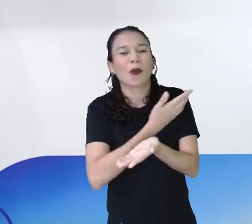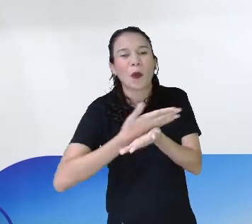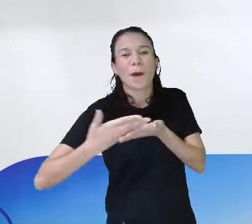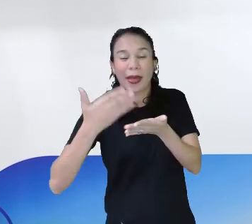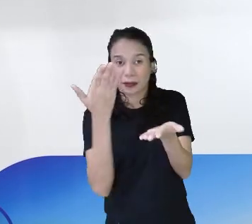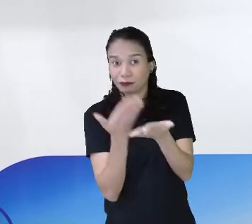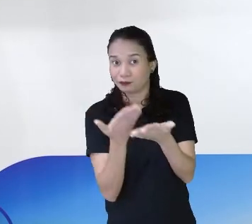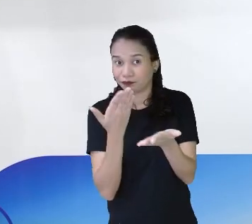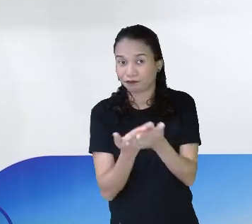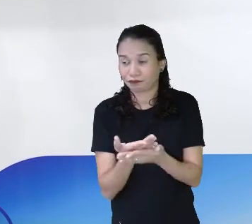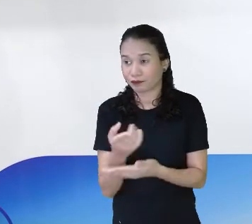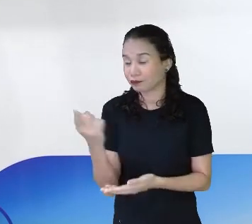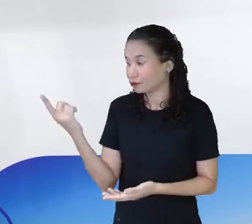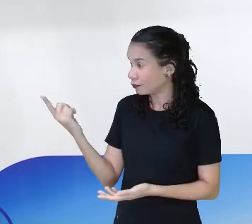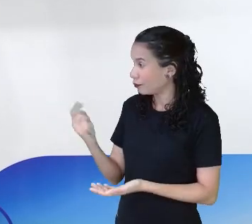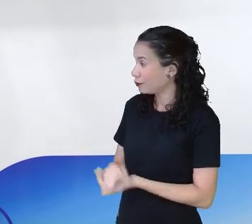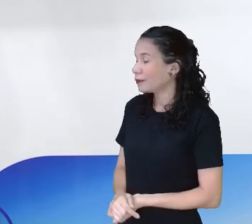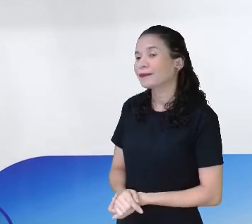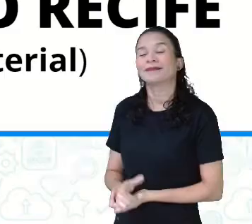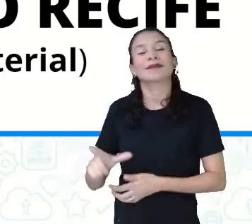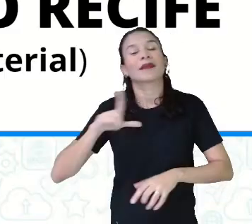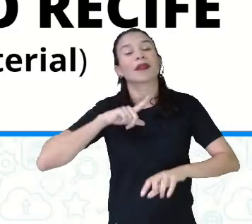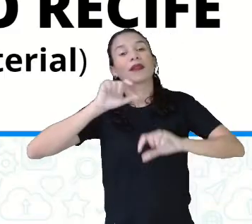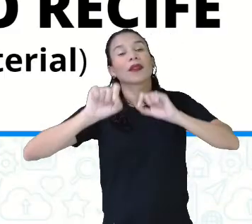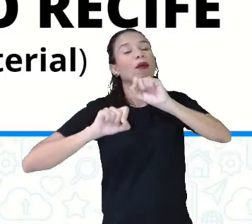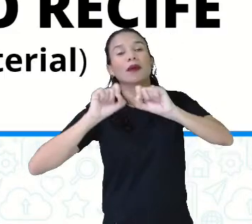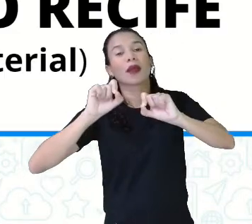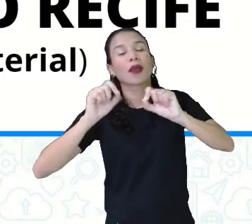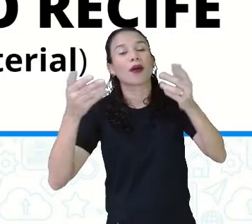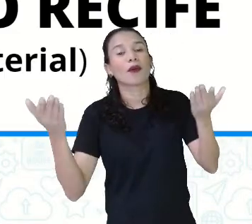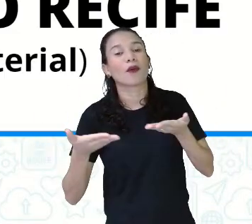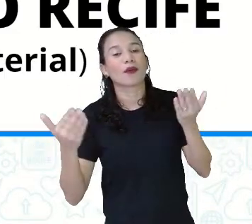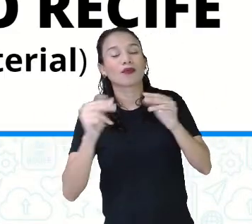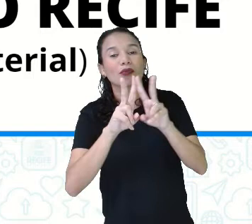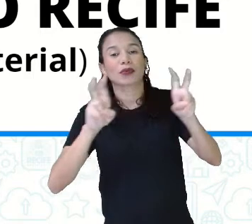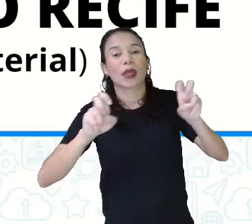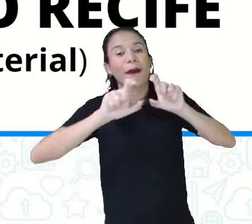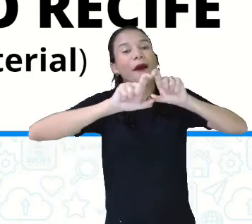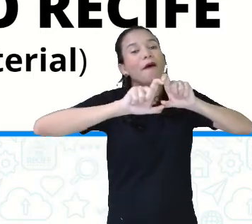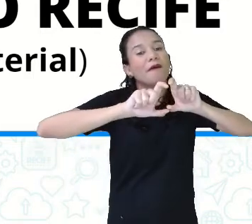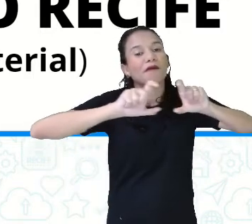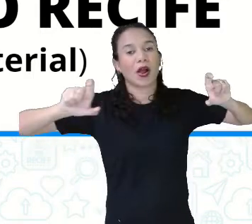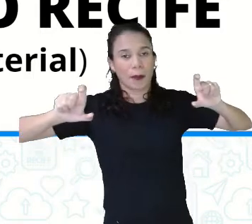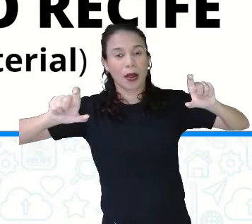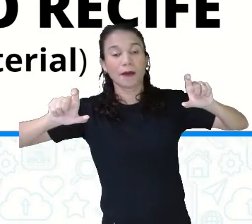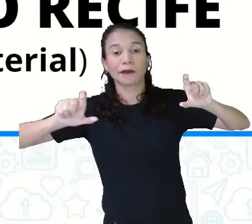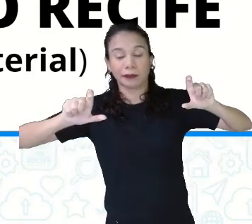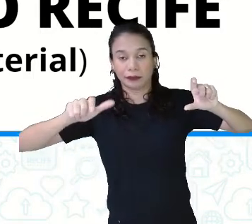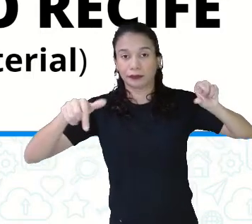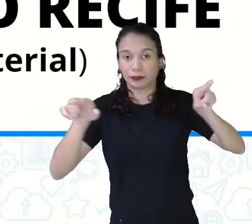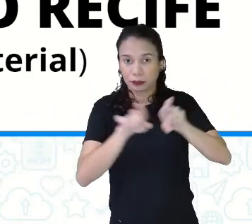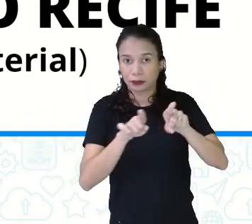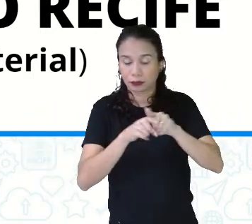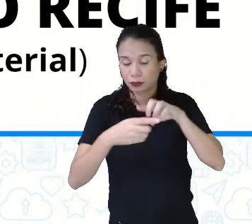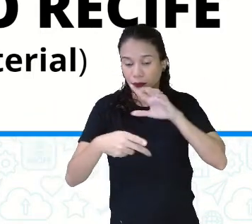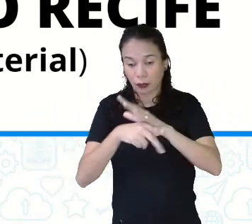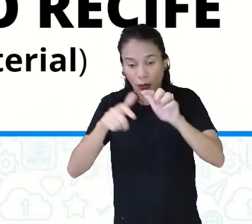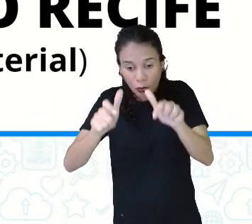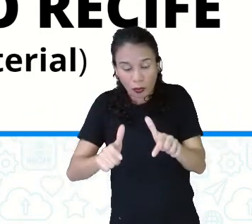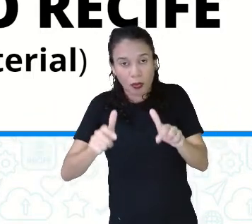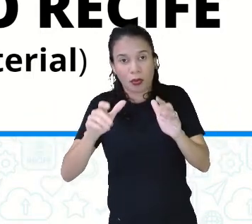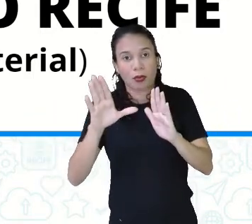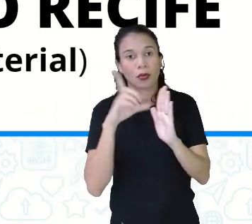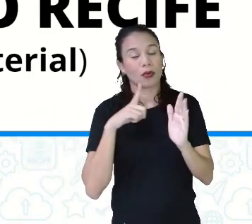aula? Vamos lá. A gente vai trabalhar hoje, como eu disse a vocês, verbetes e patrimônio do Recife. São